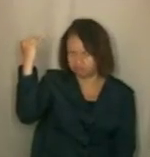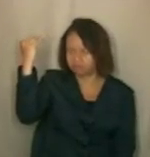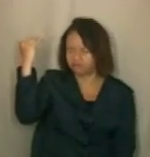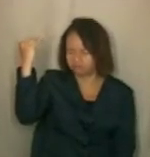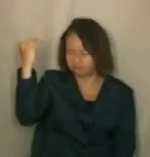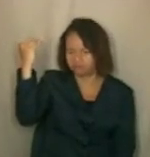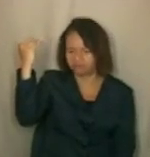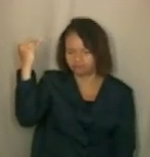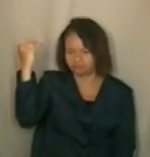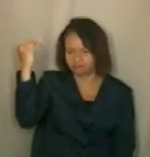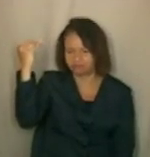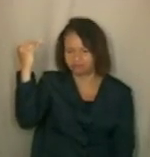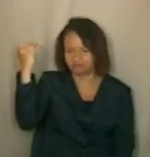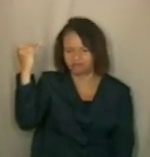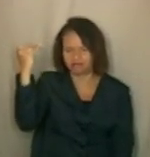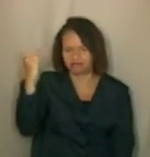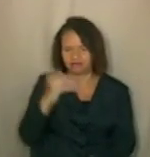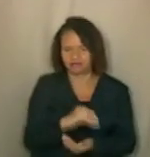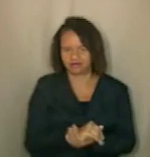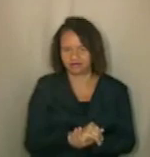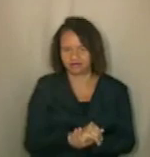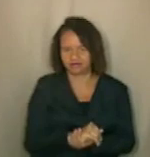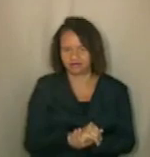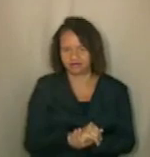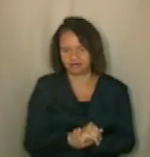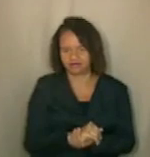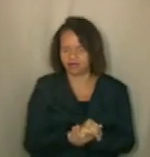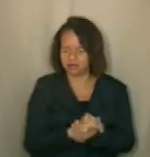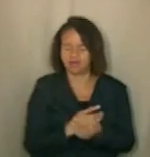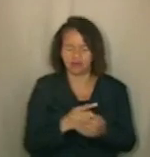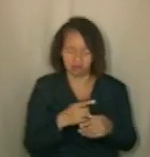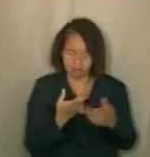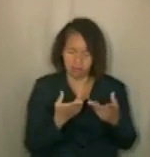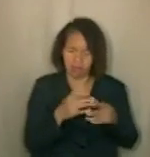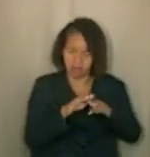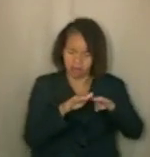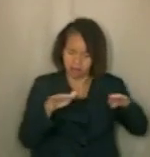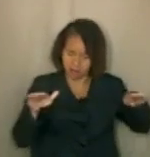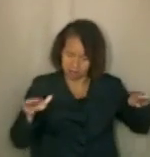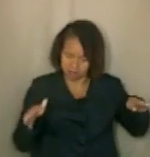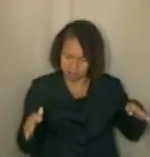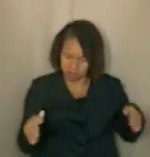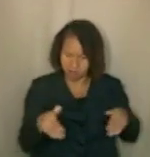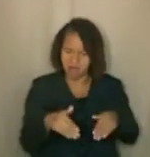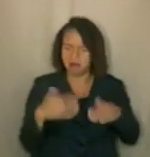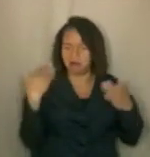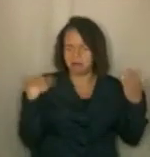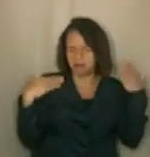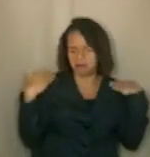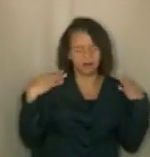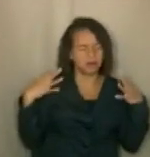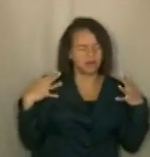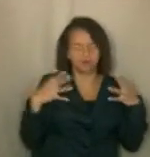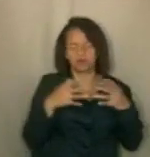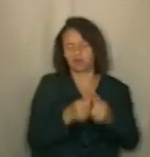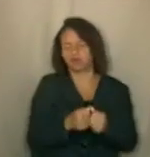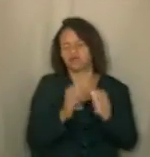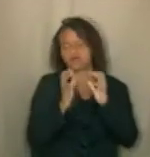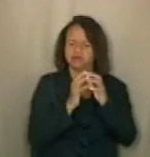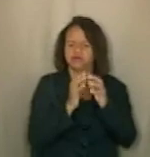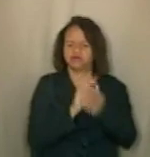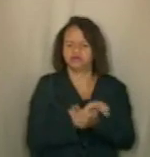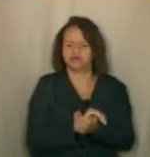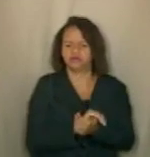nessa grande nesse grande equipamento que vai servir de lazer para todos os